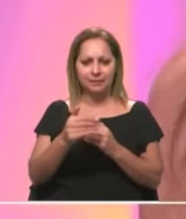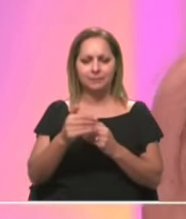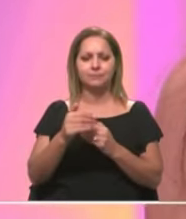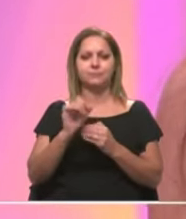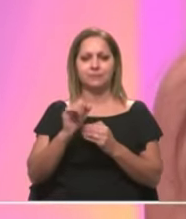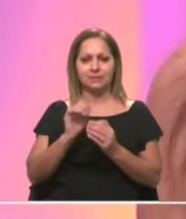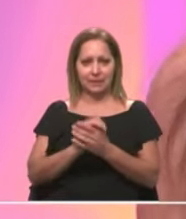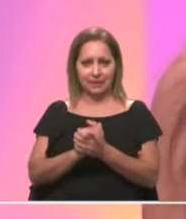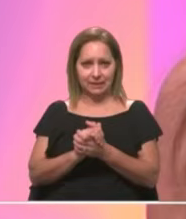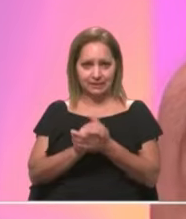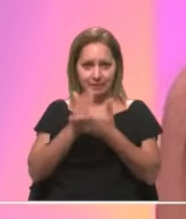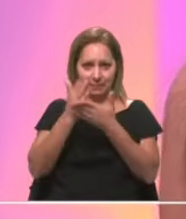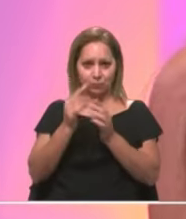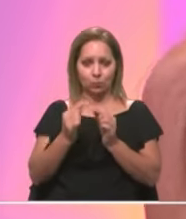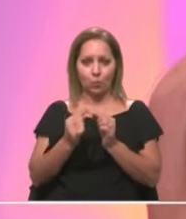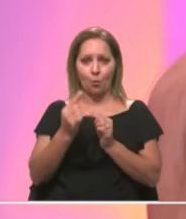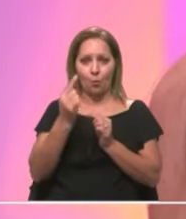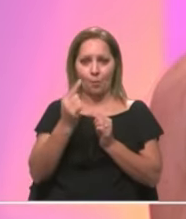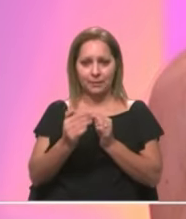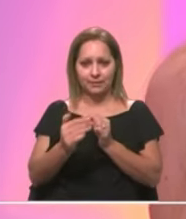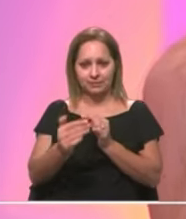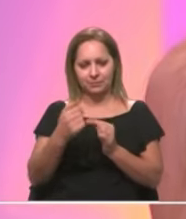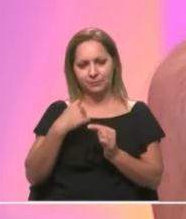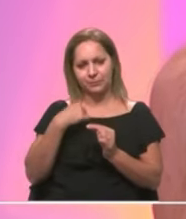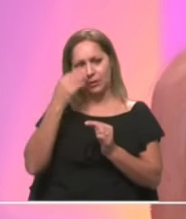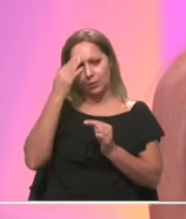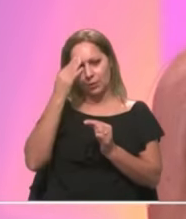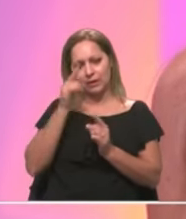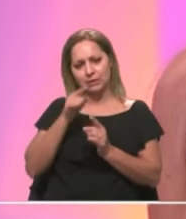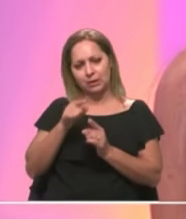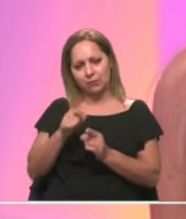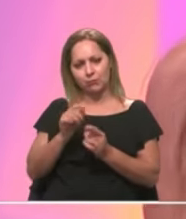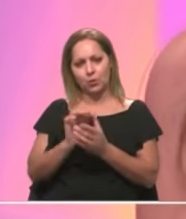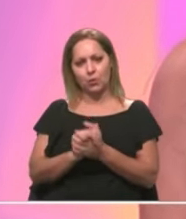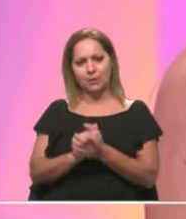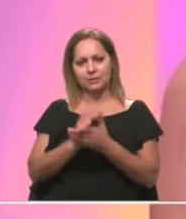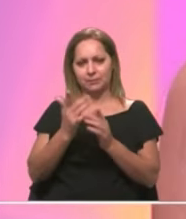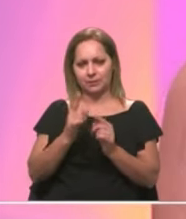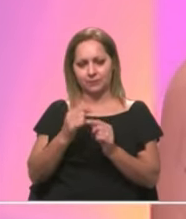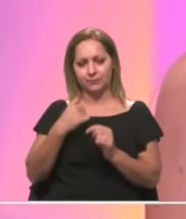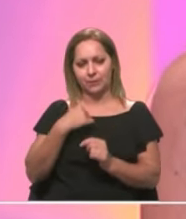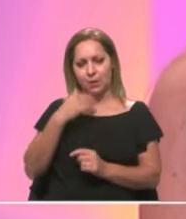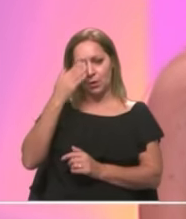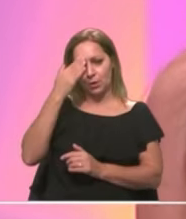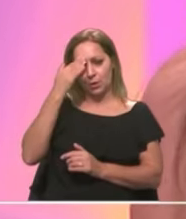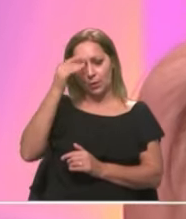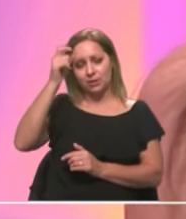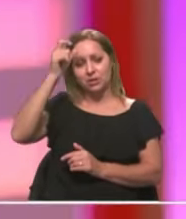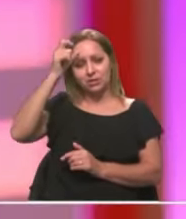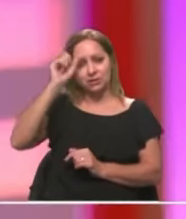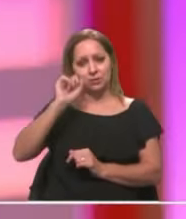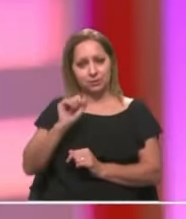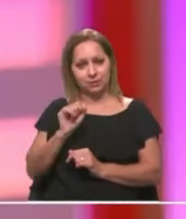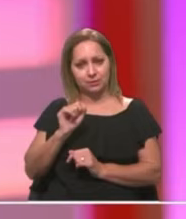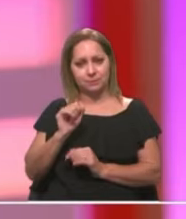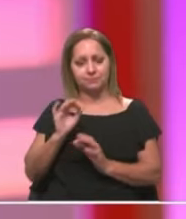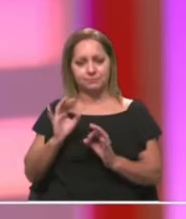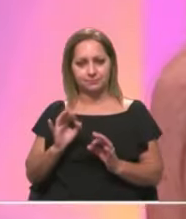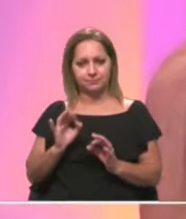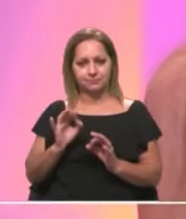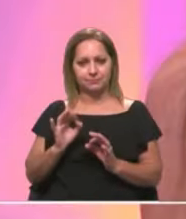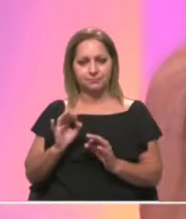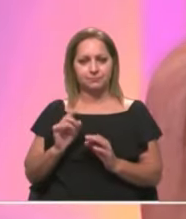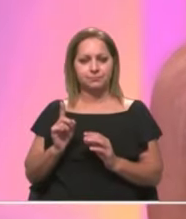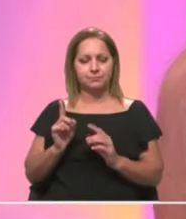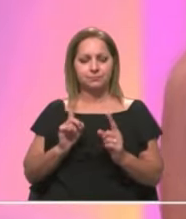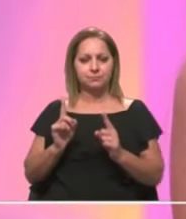Uma semana. Mas não acredito que tenha sido o casamento em si, obviamente. Acho que fomos inteligentes, na verdade. Houve um desentendimento